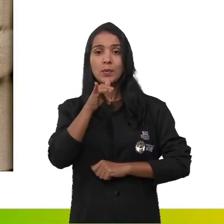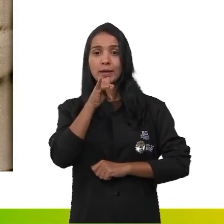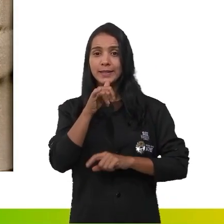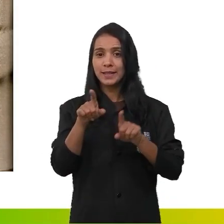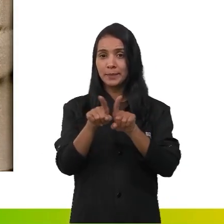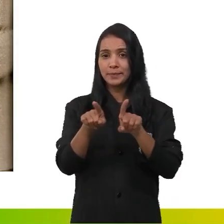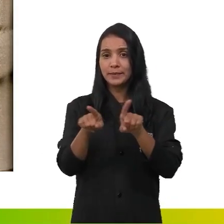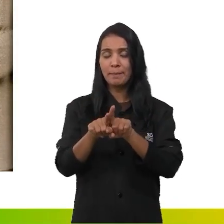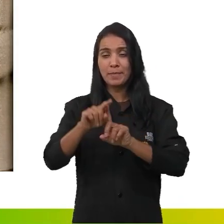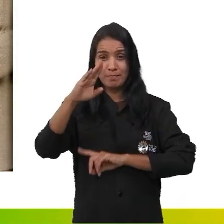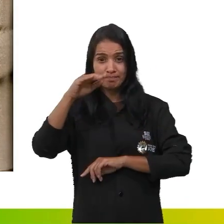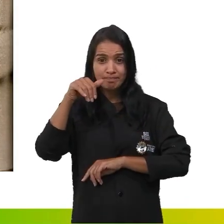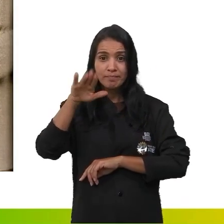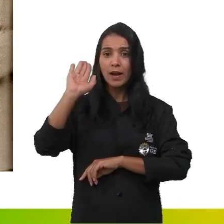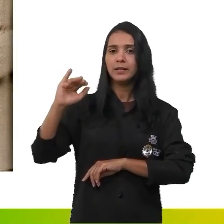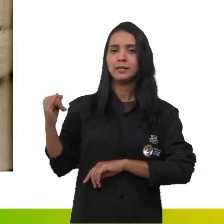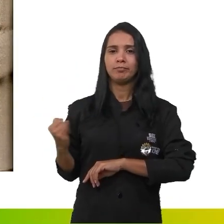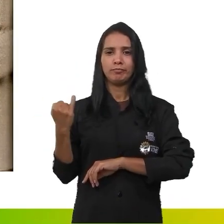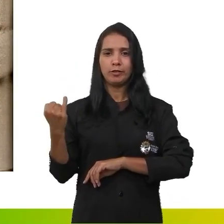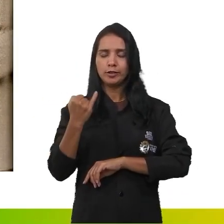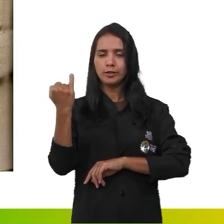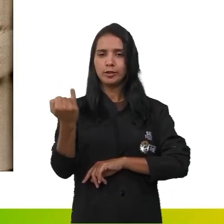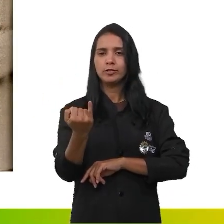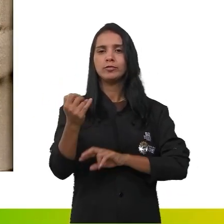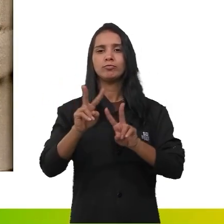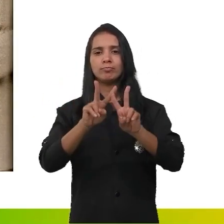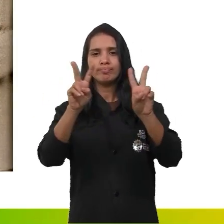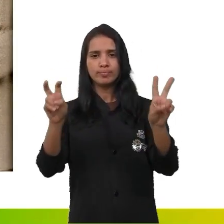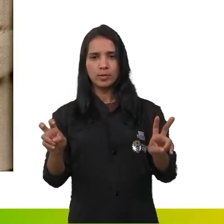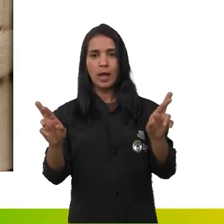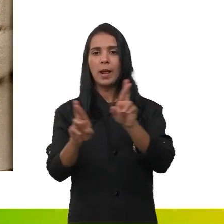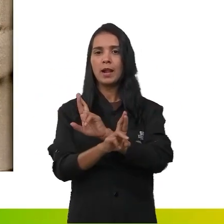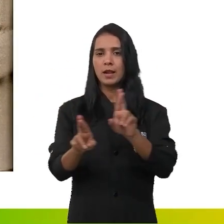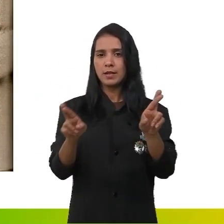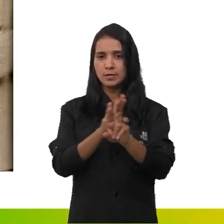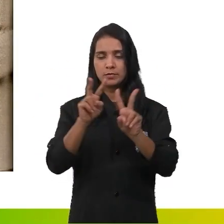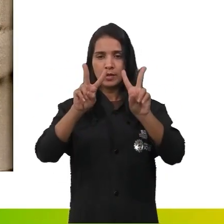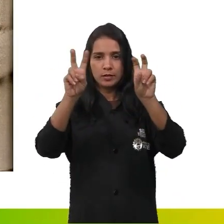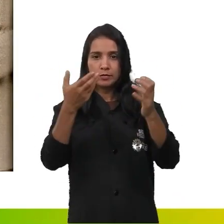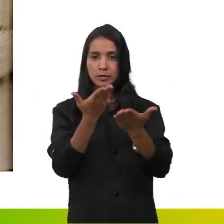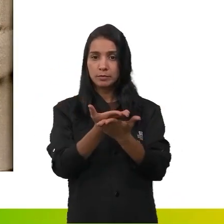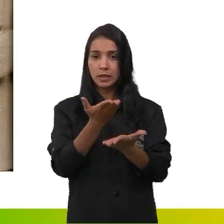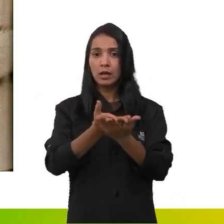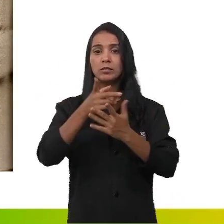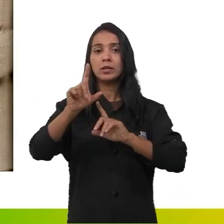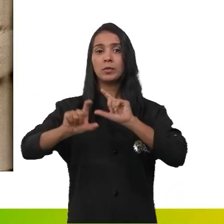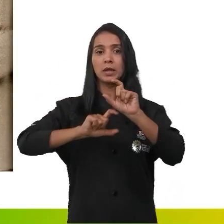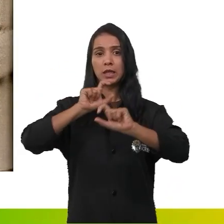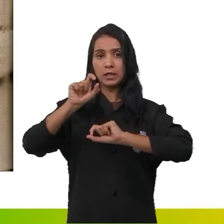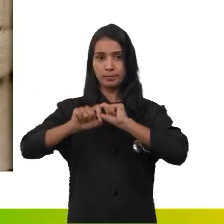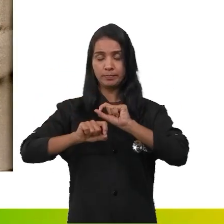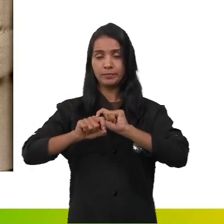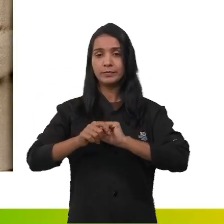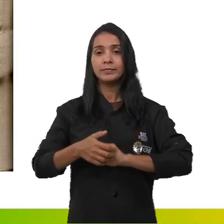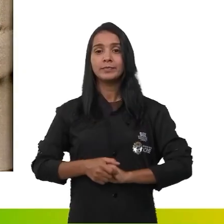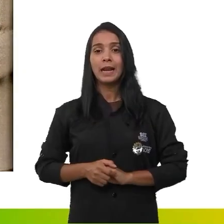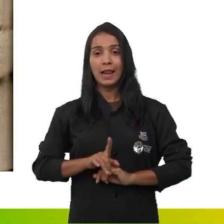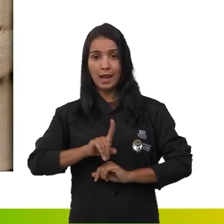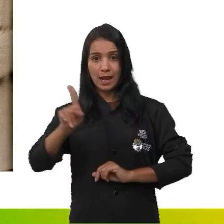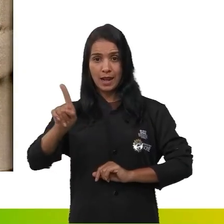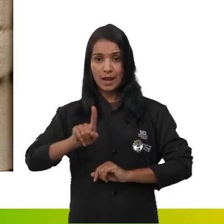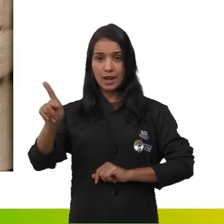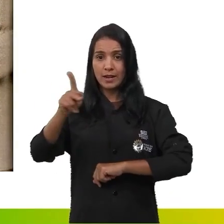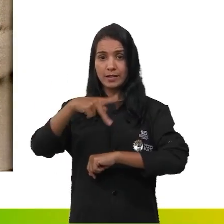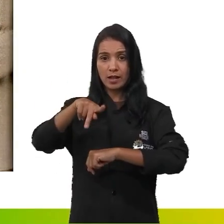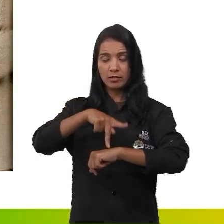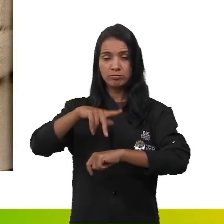nós temos de paternalismo e populismo na América Latina, além do Brasil, foi o que ocorreu na